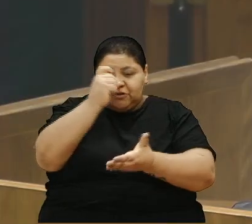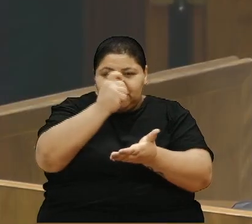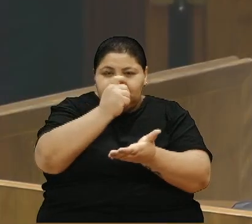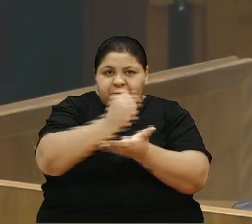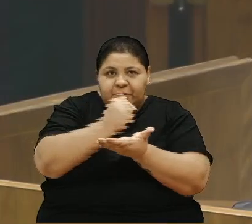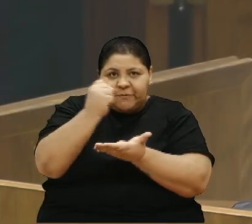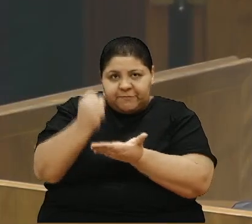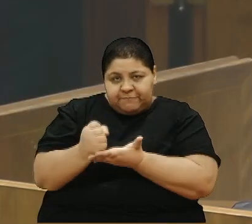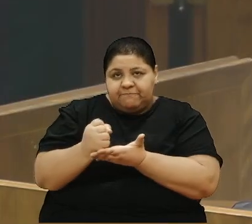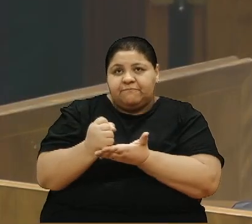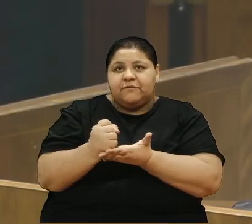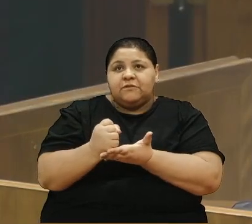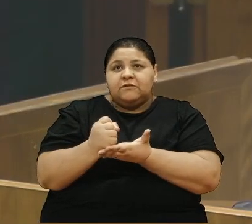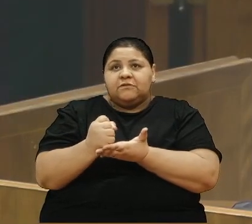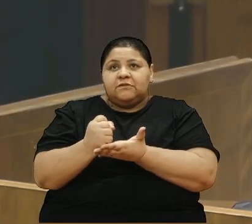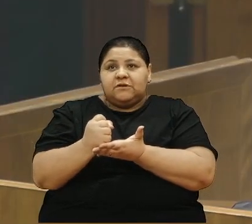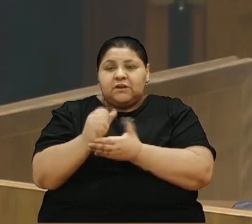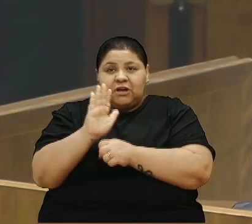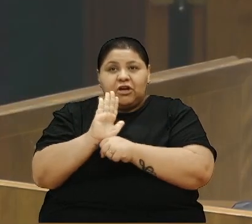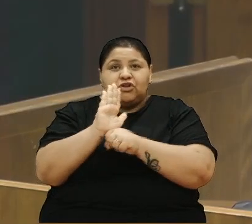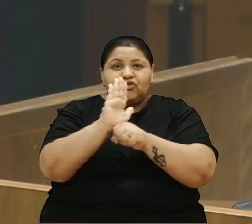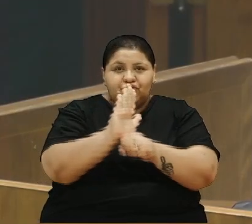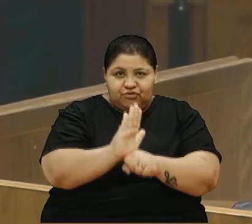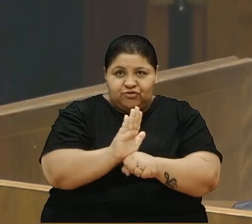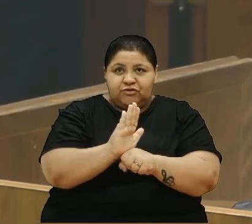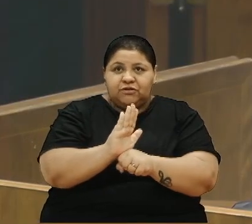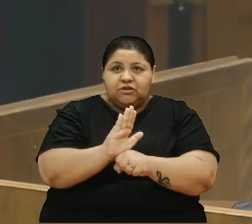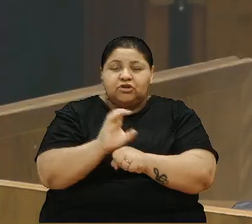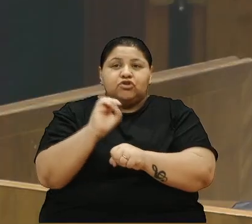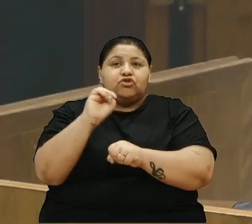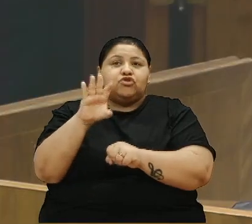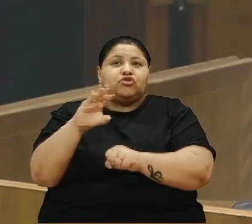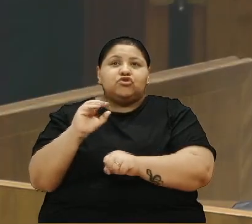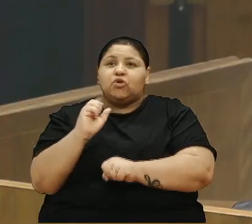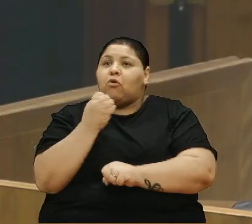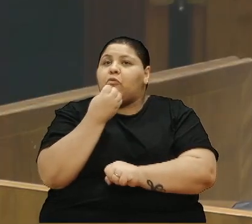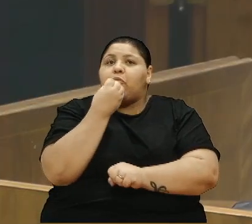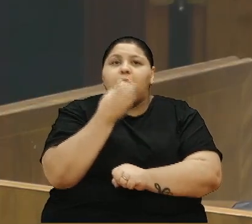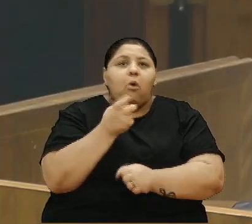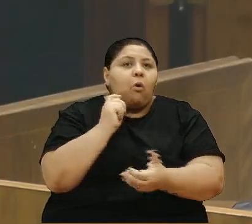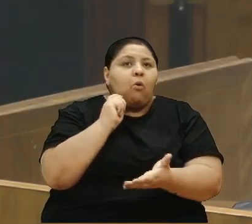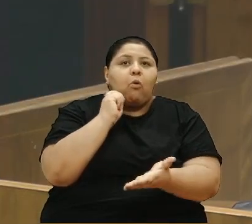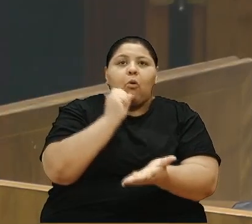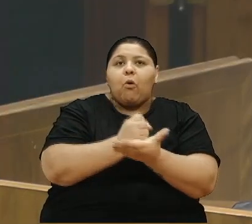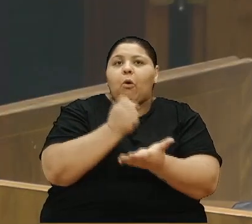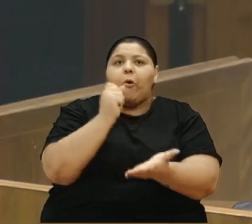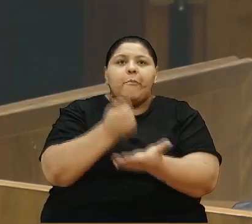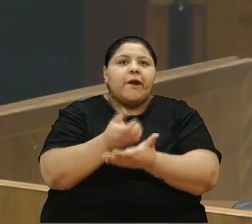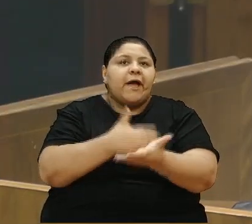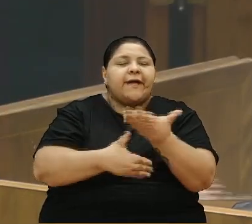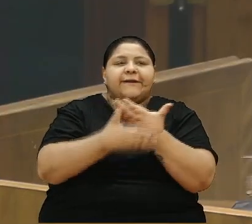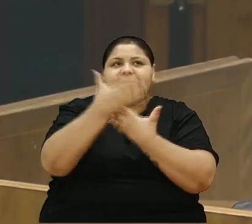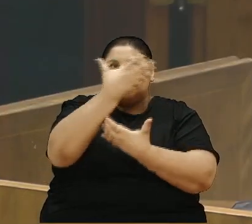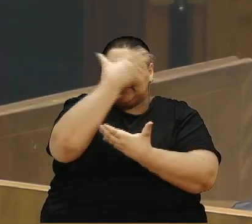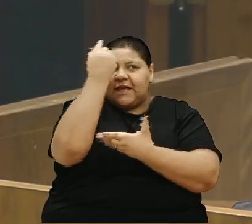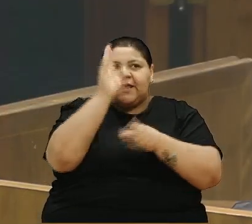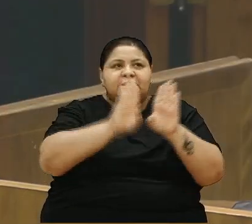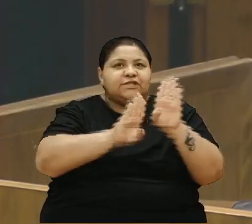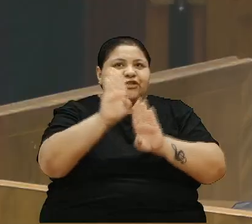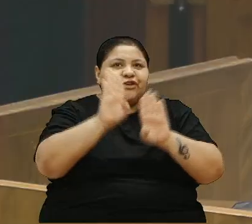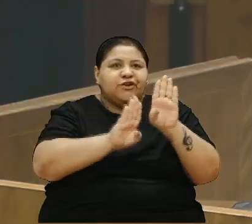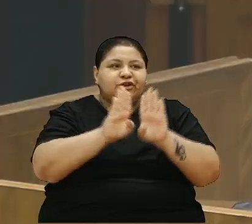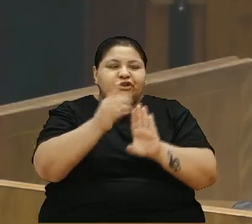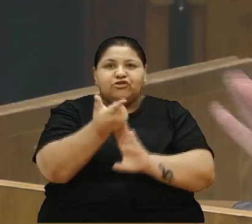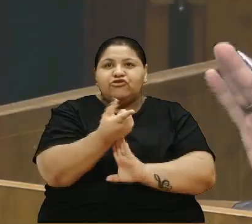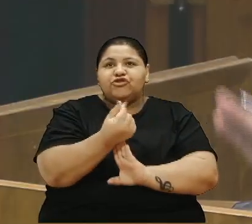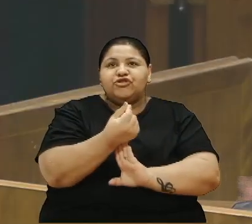Fantinel, com ônus e com bônus, né? Parece que é só o bônus. A parte de cobrar, nenhum contrato esquece. Todos os contratos, todas as licitações, a parte de pegar o